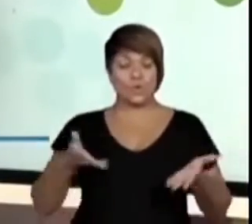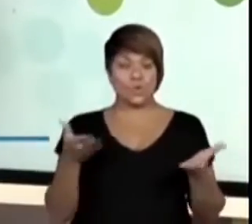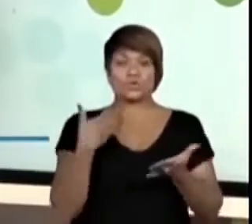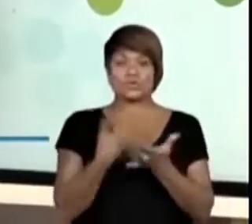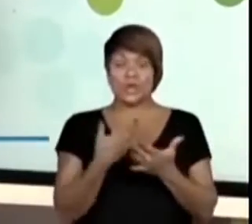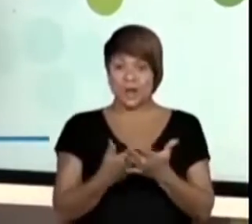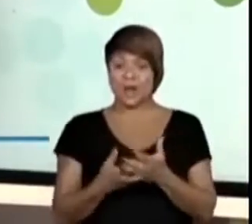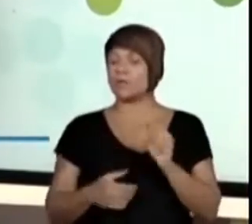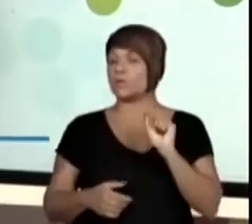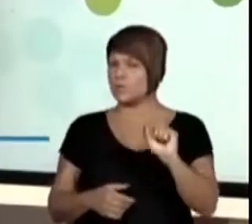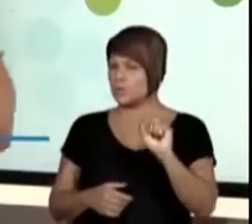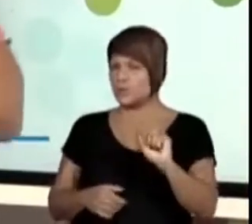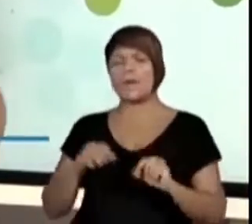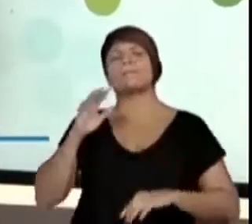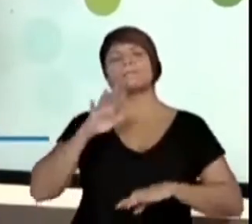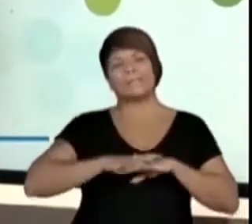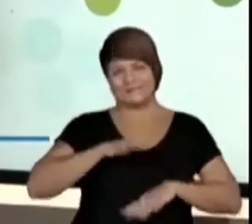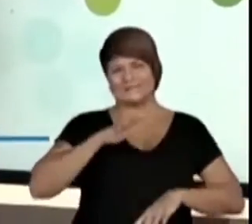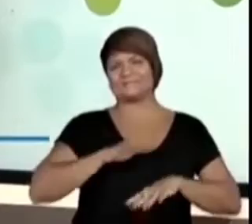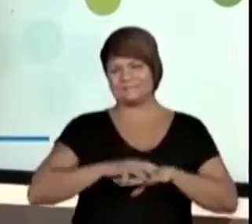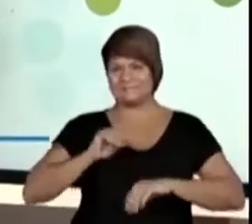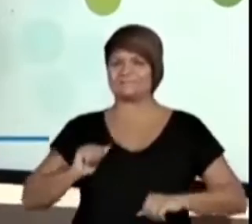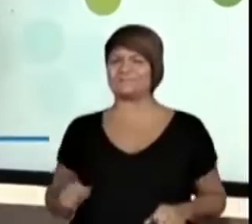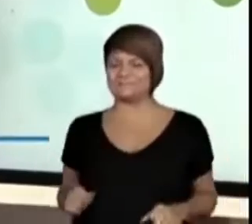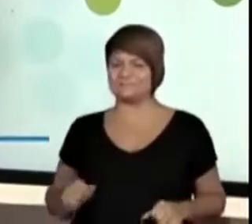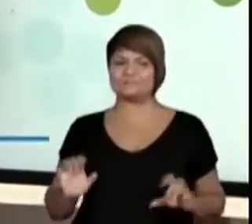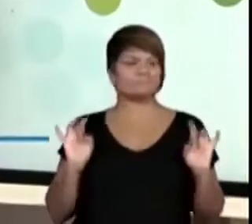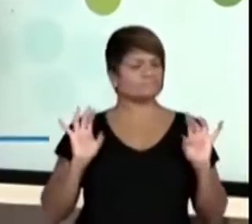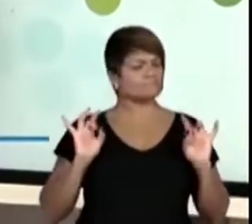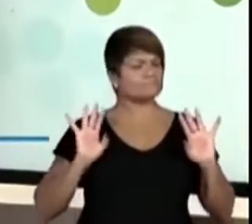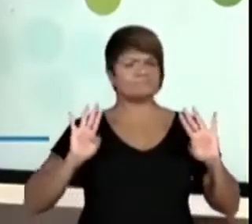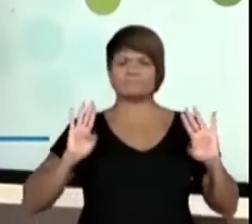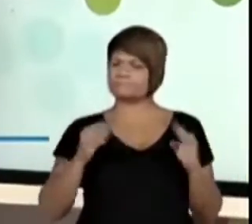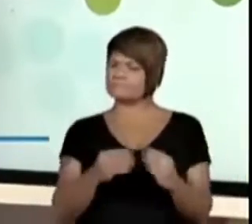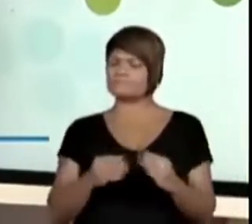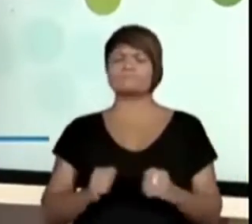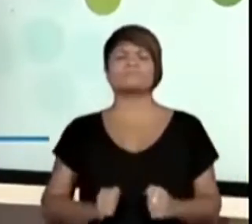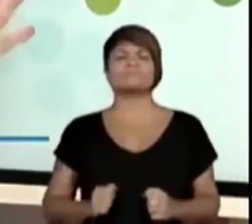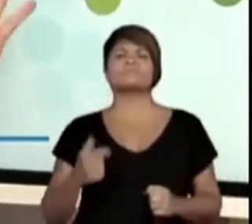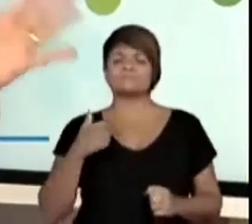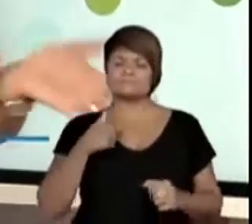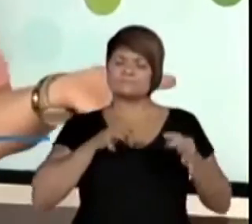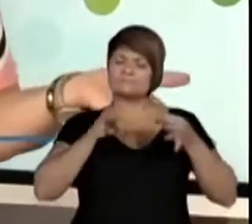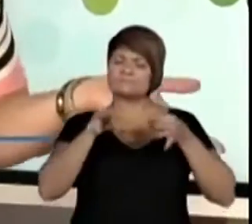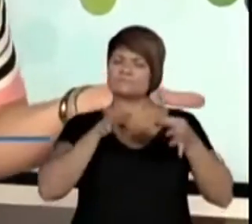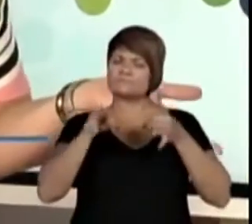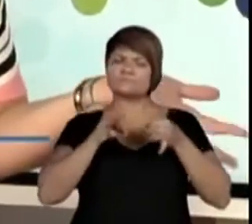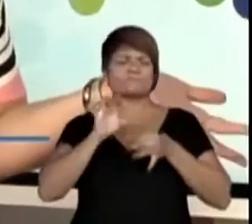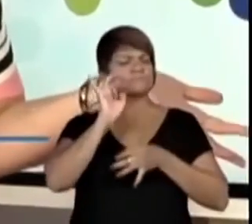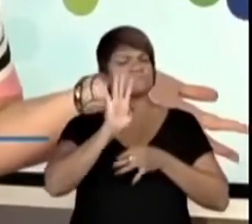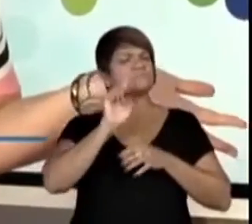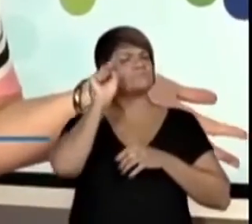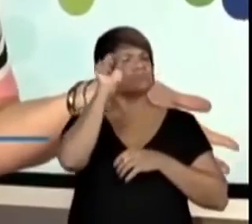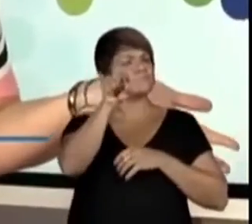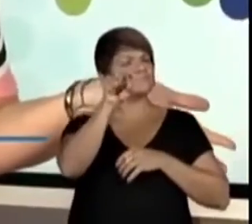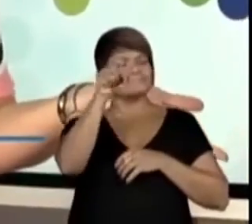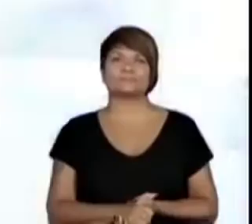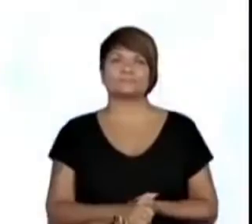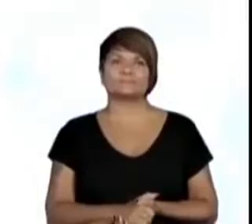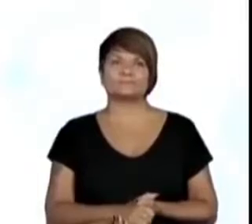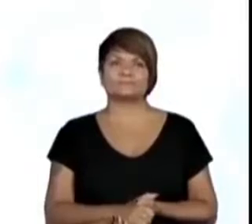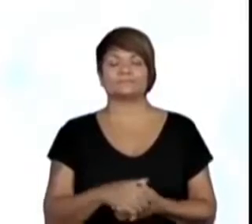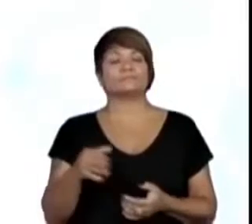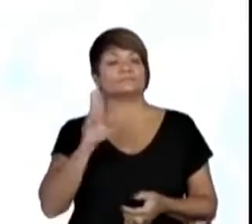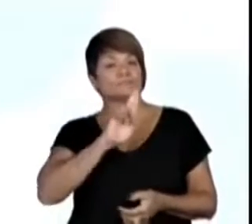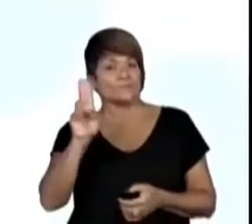de matemática exclusiva e totalmente elaborada apenas para vocês aqui do Centro de Mídias.